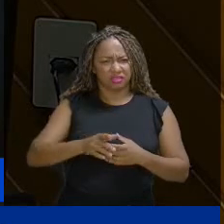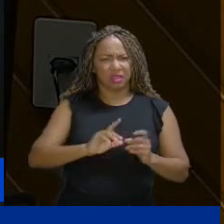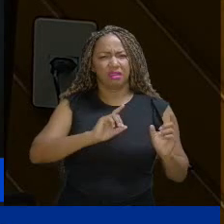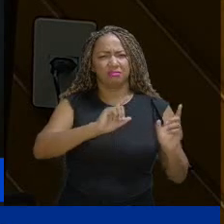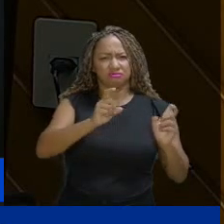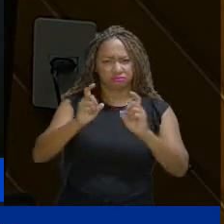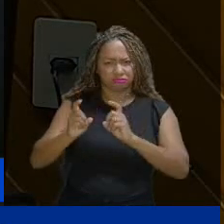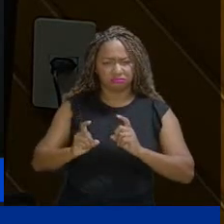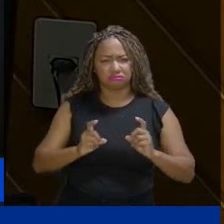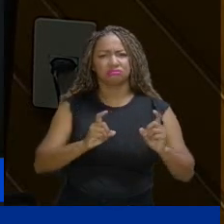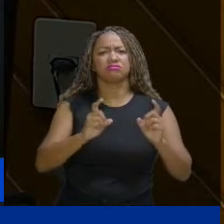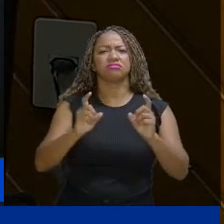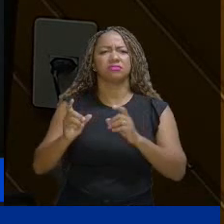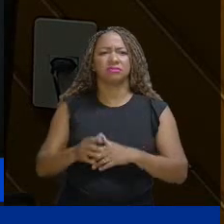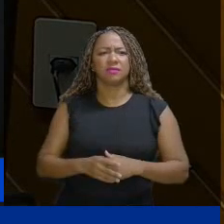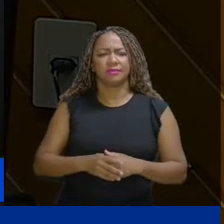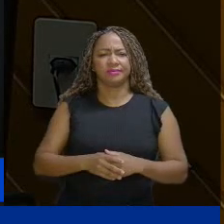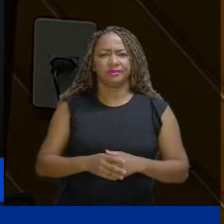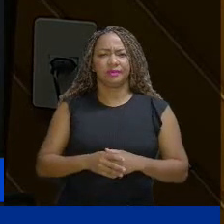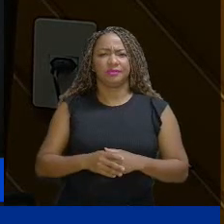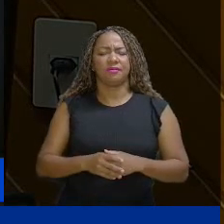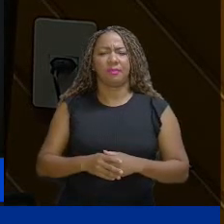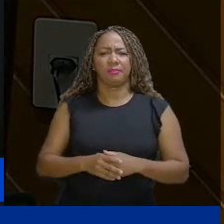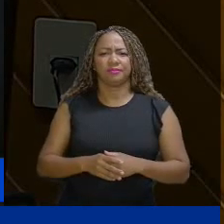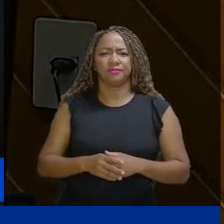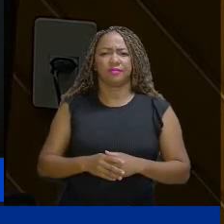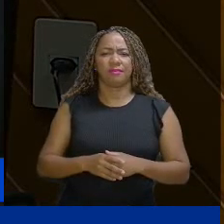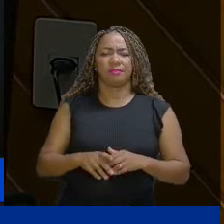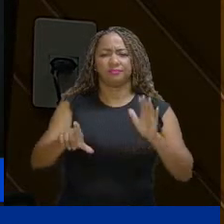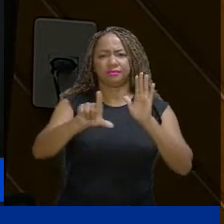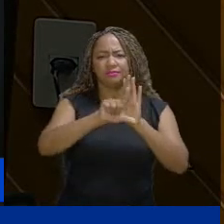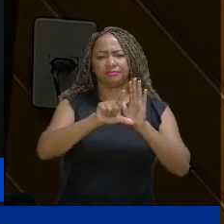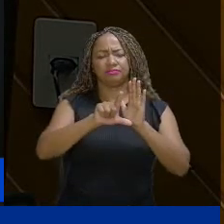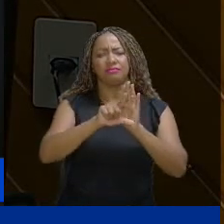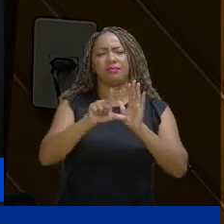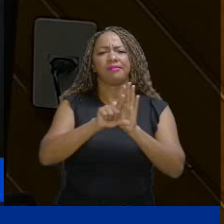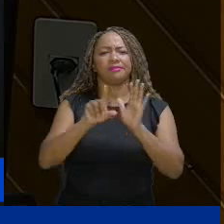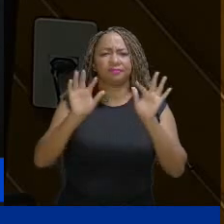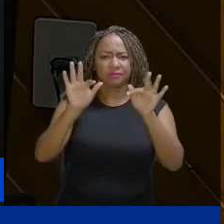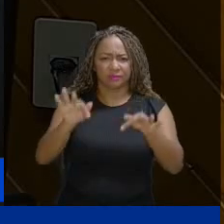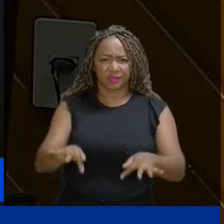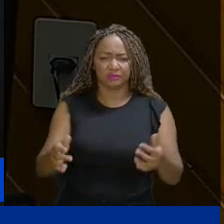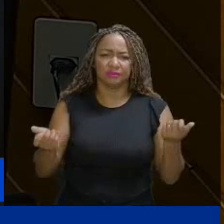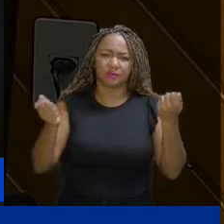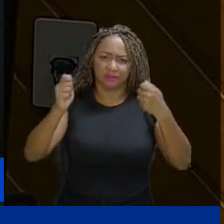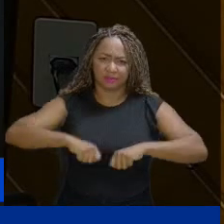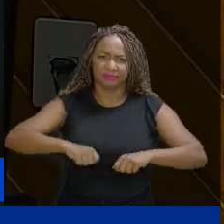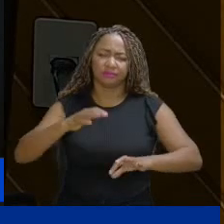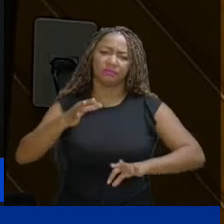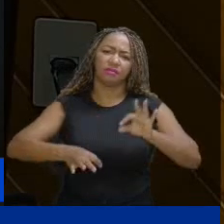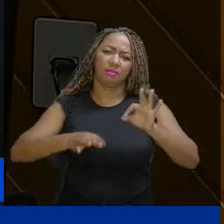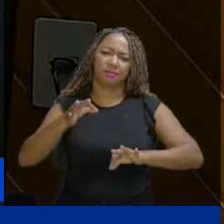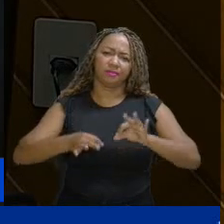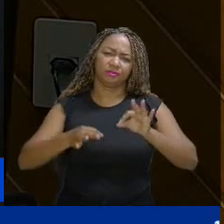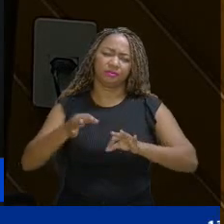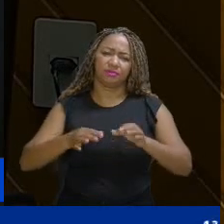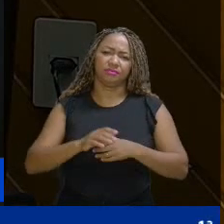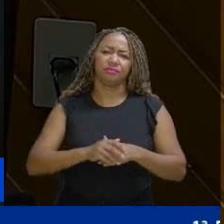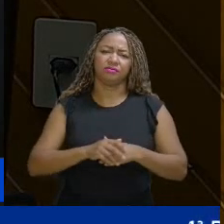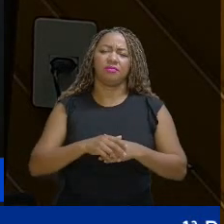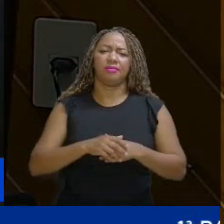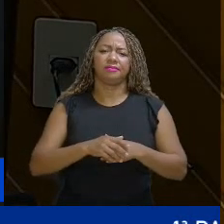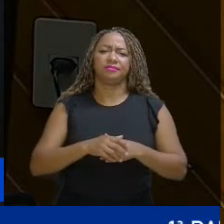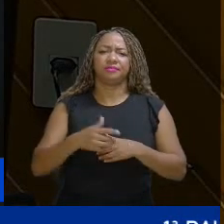aqui aplicando o princípio do tempo régio ato, eu concluo, senhor presidente, que a competência do juízo da segunda